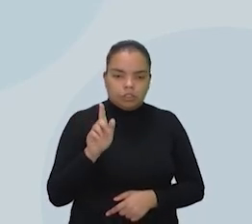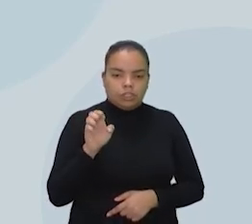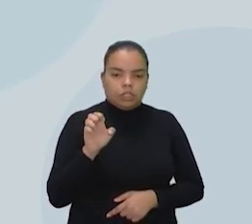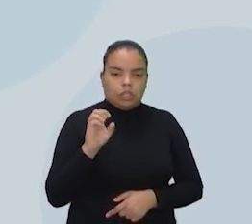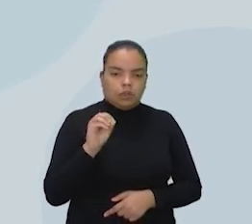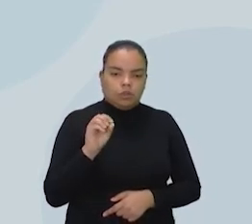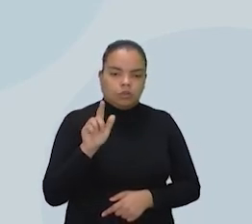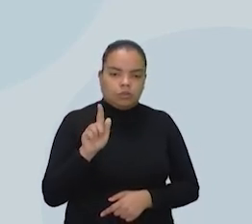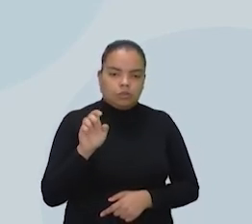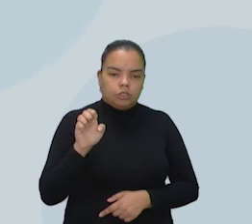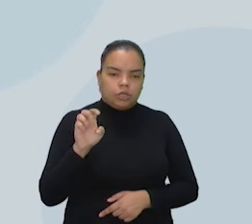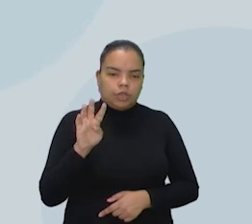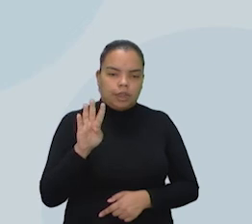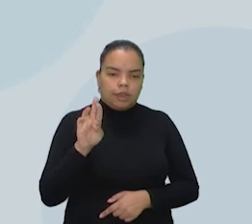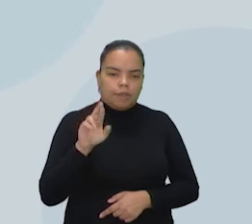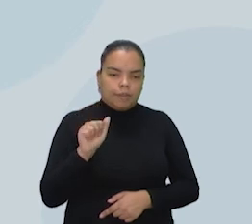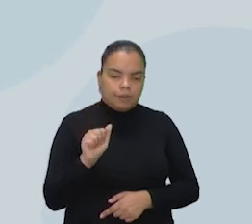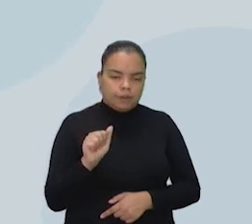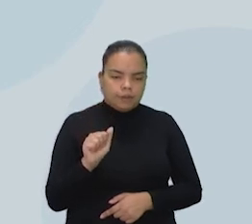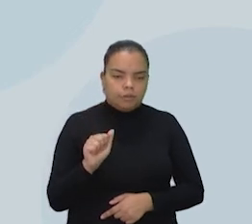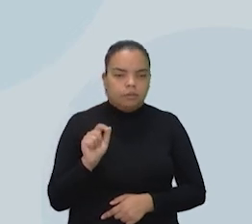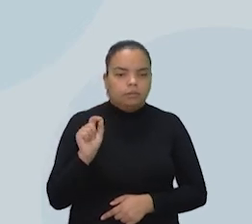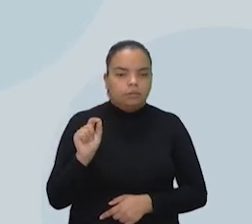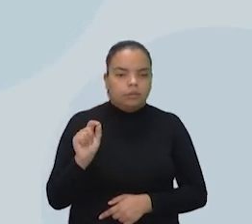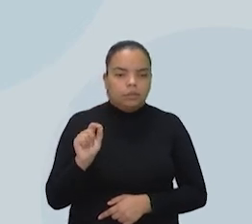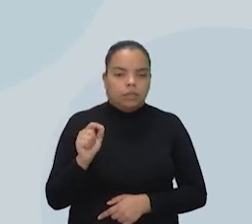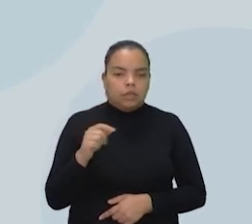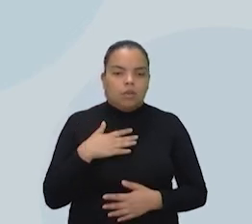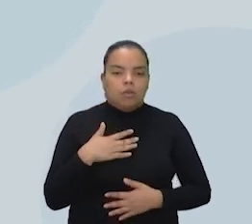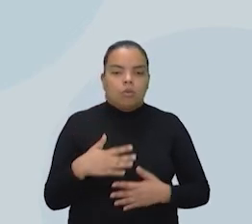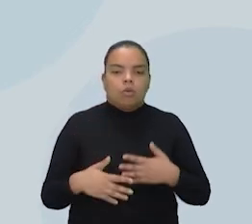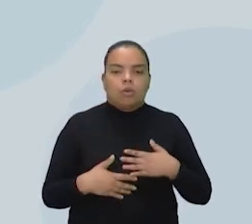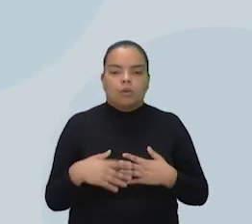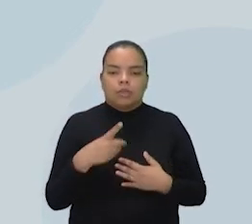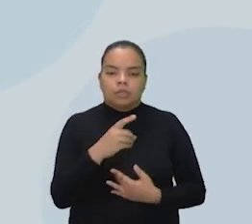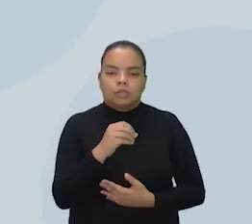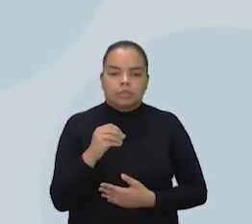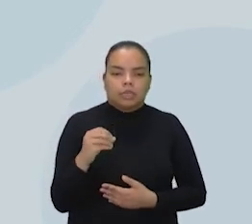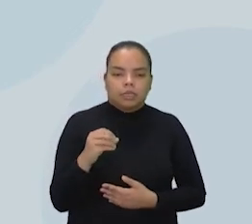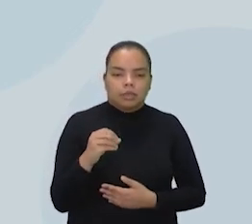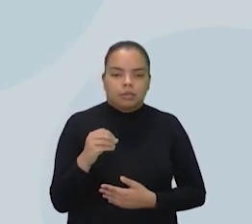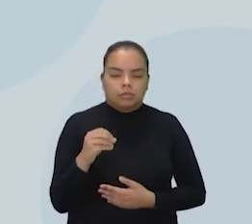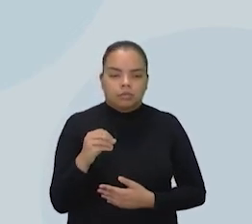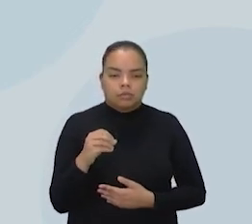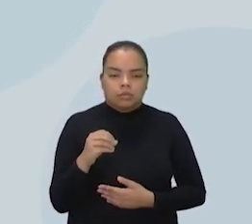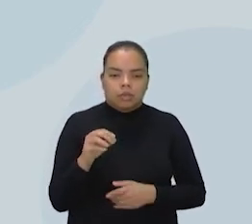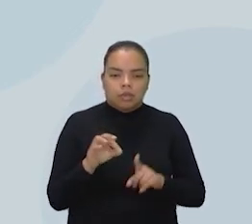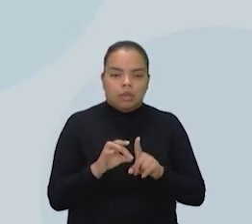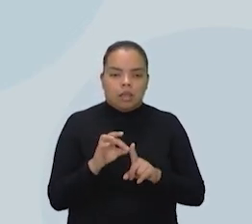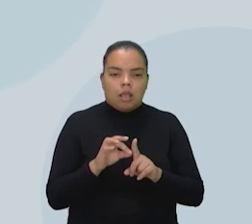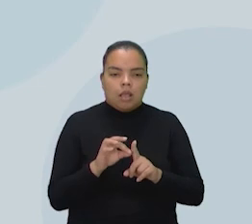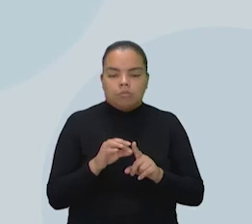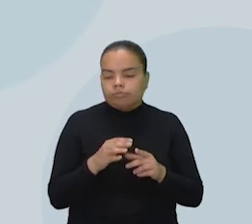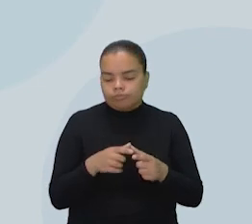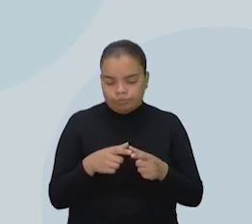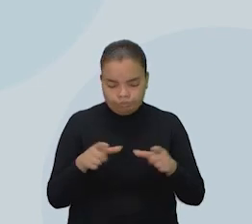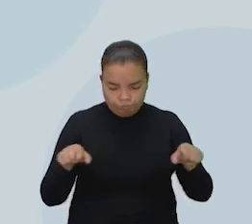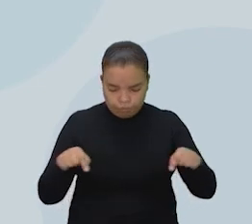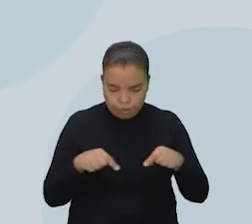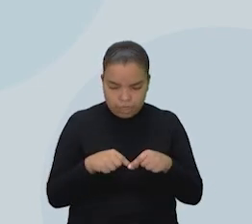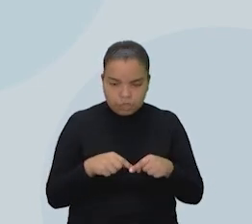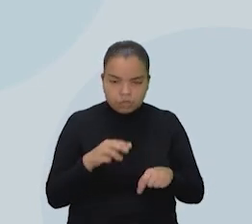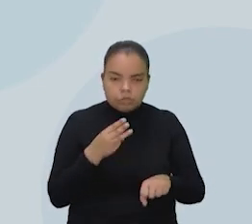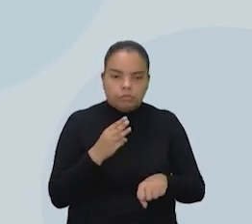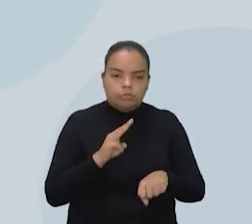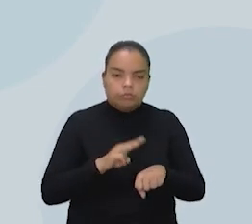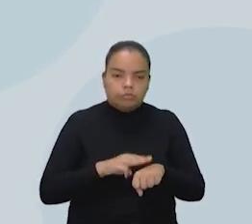GeoGebra, né? Uma situação aqui, por exemplo, um corpo que está a 100 graus, um pedaço de metal que está a 100 graus, é colocado